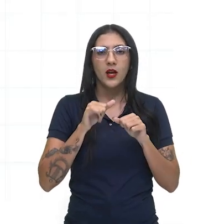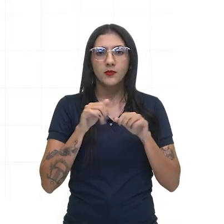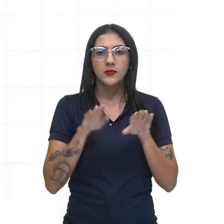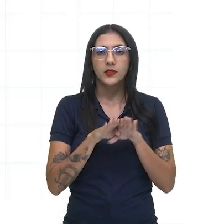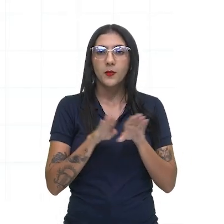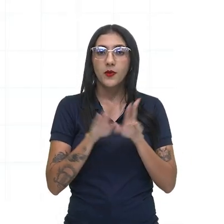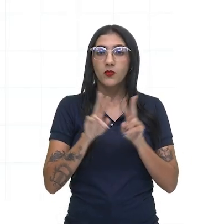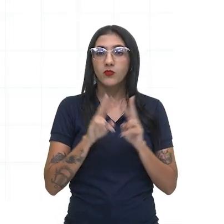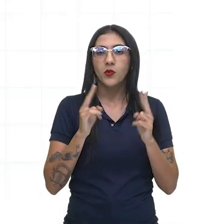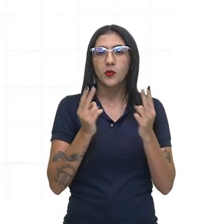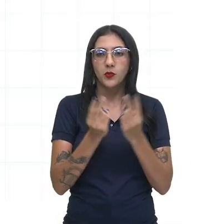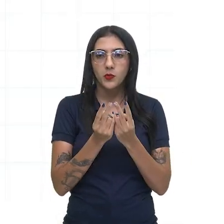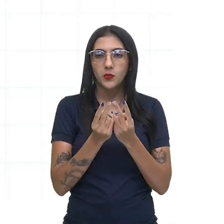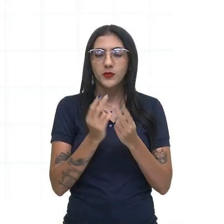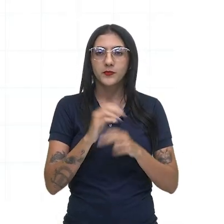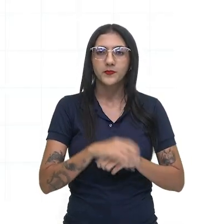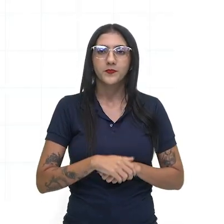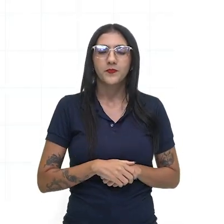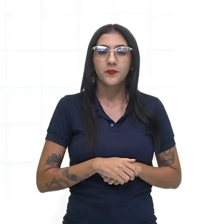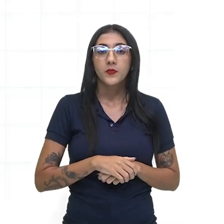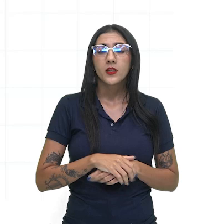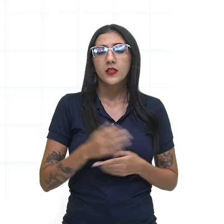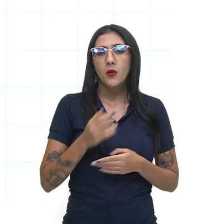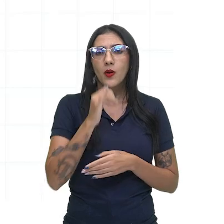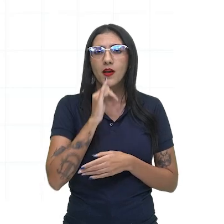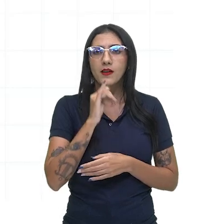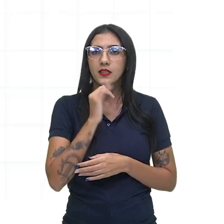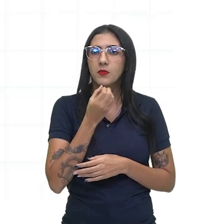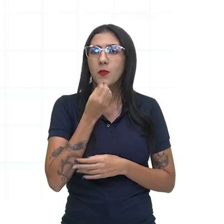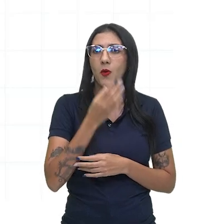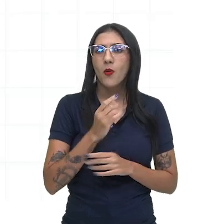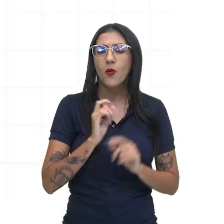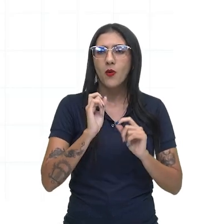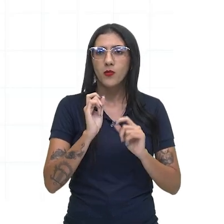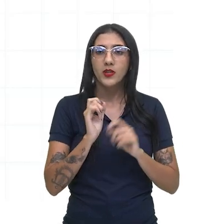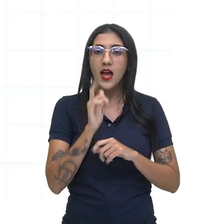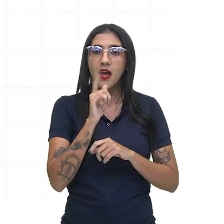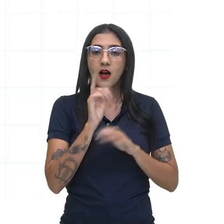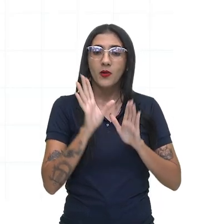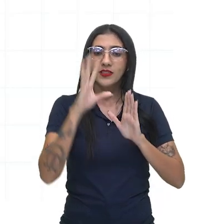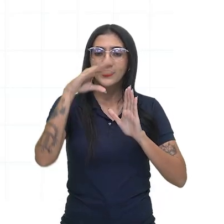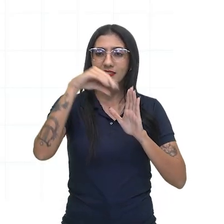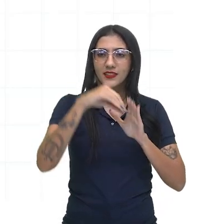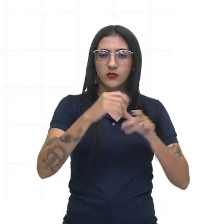é constante. Um bom exemplo é a água dentro